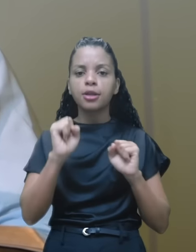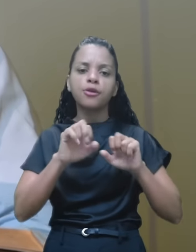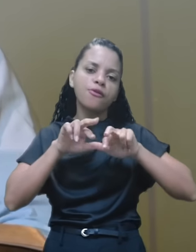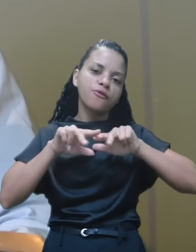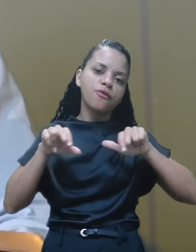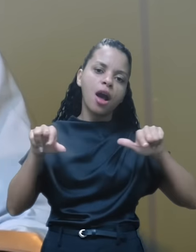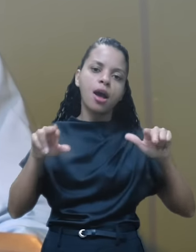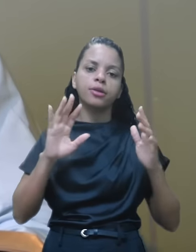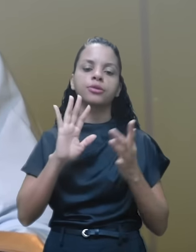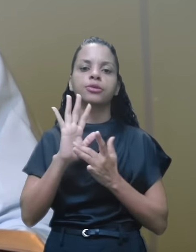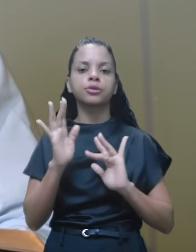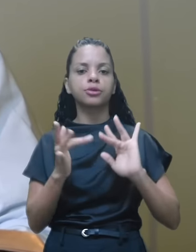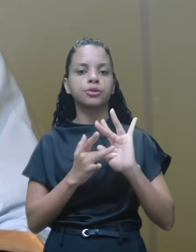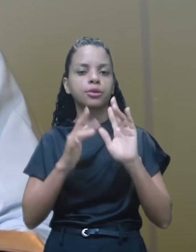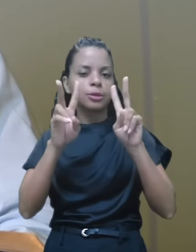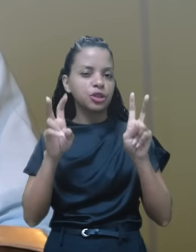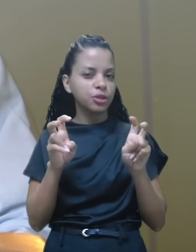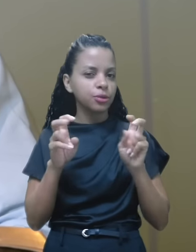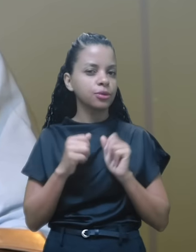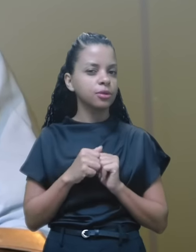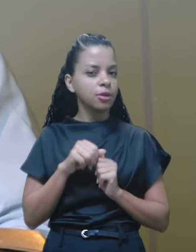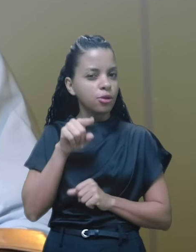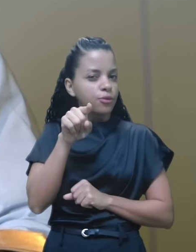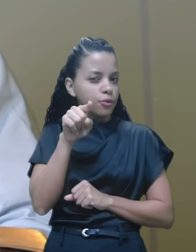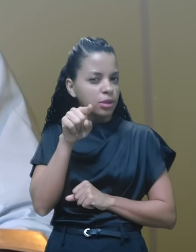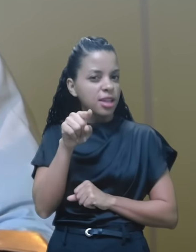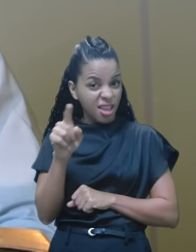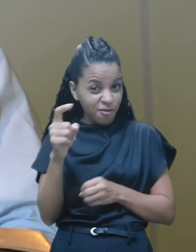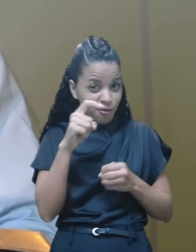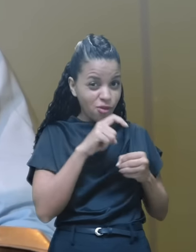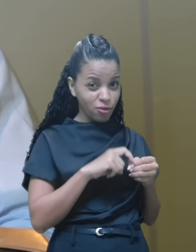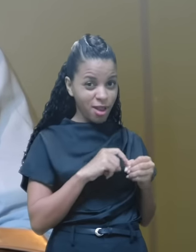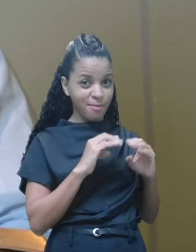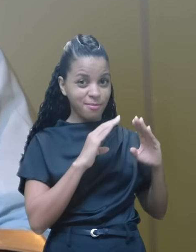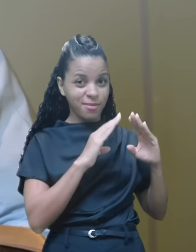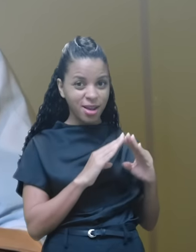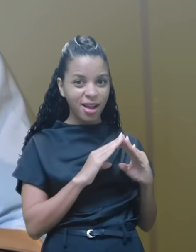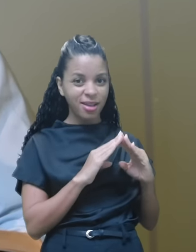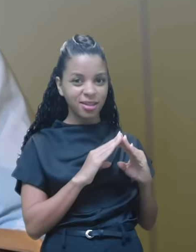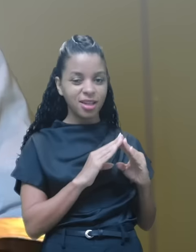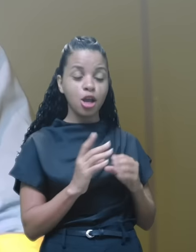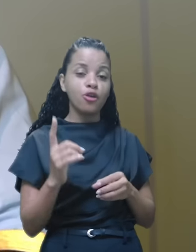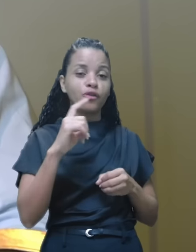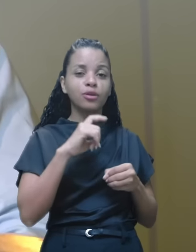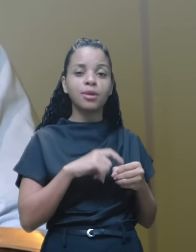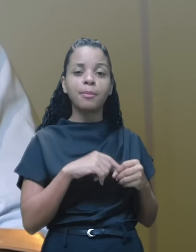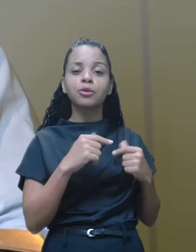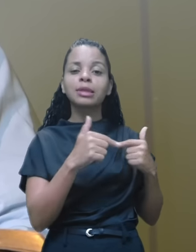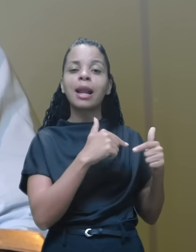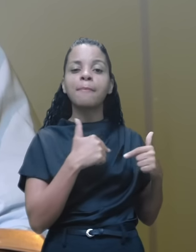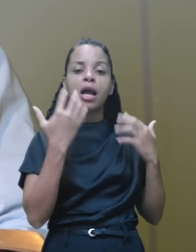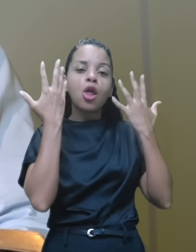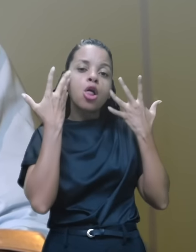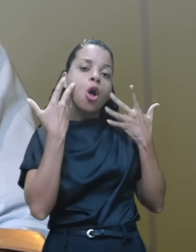Jesus durante um trimestre inteiro, é isso que vai ser a sua vida, voltar para as atividades de uma